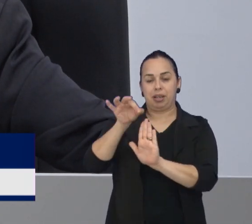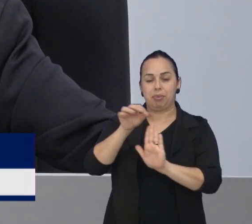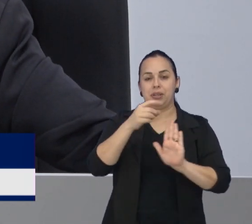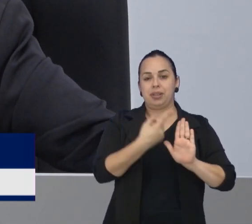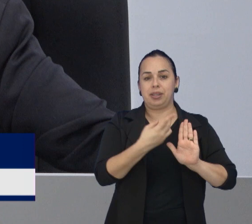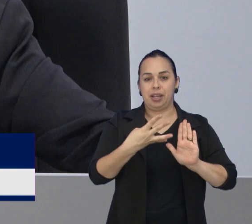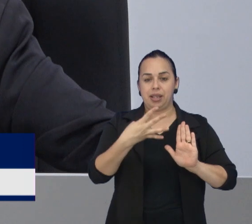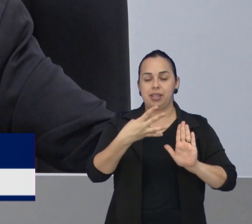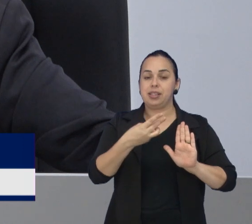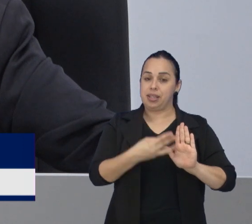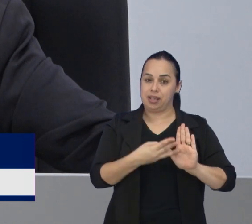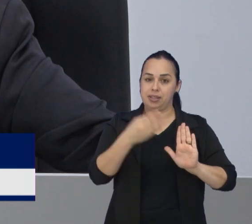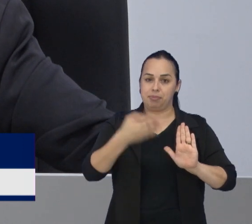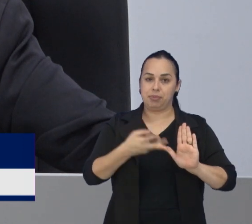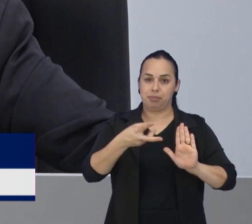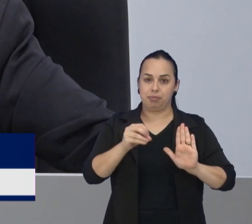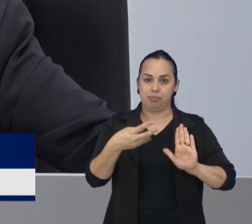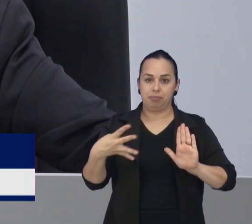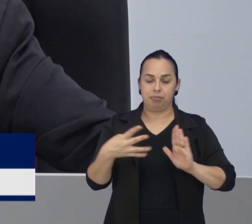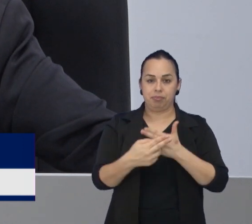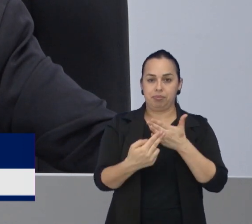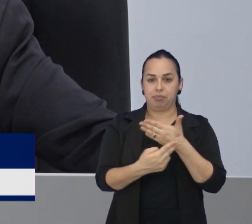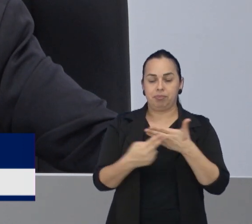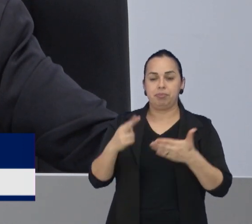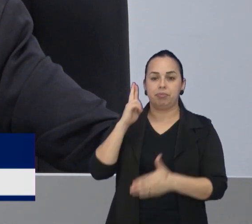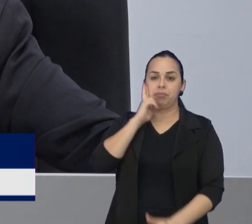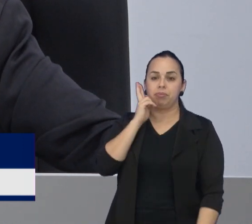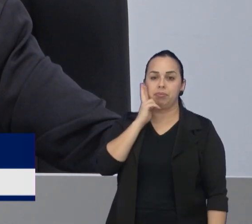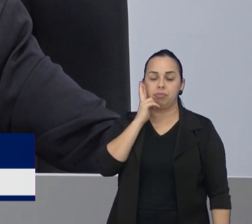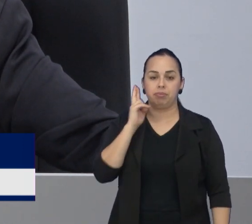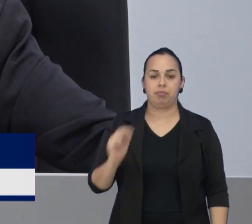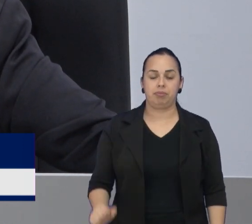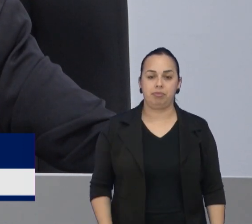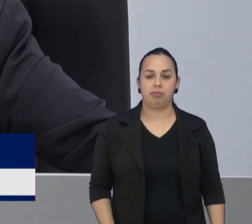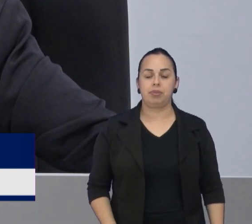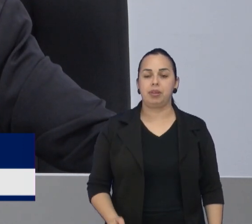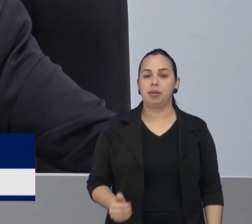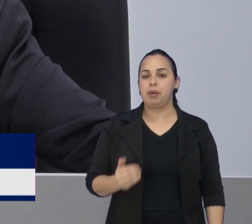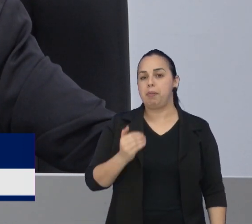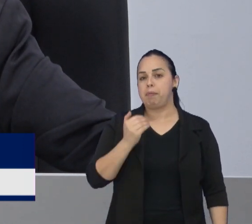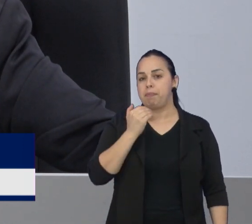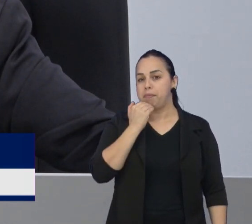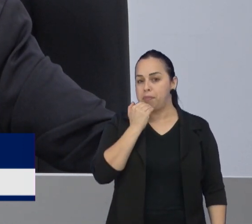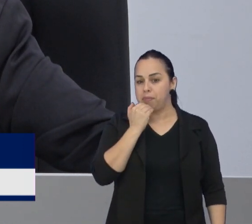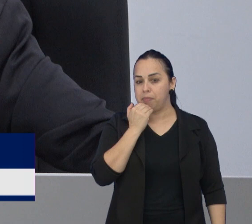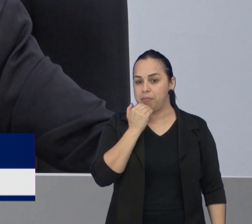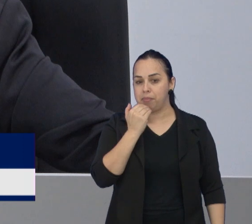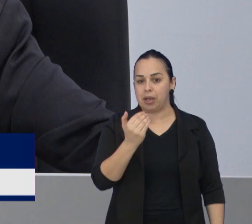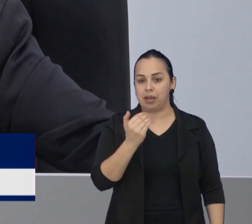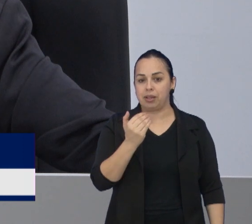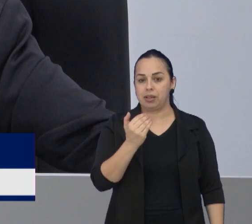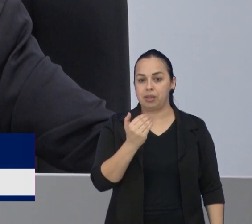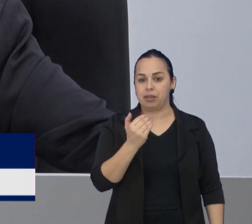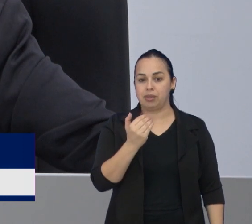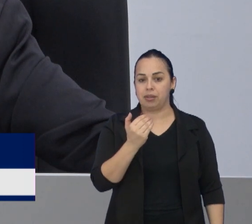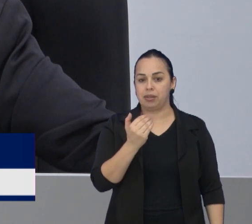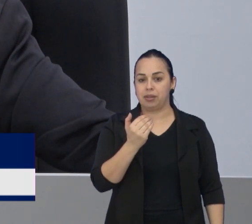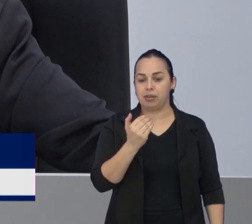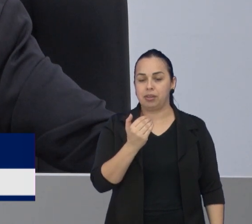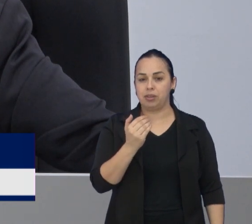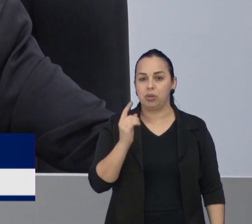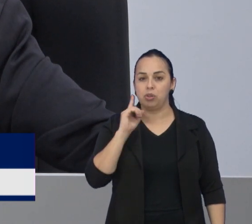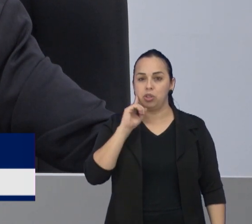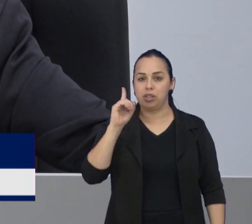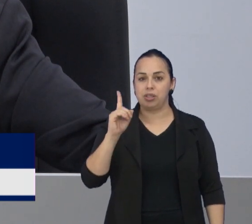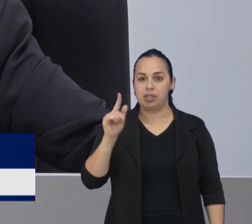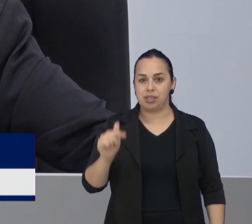1309/2024, de autoria do vereador Renato Santiago. Solicita licença da vereança do dia